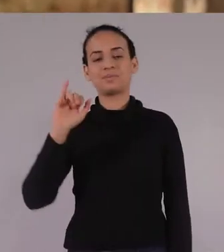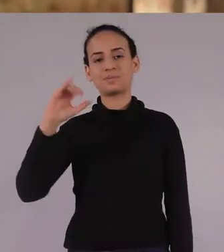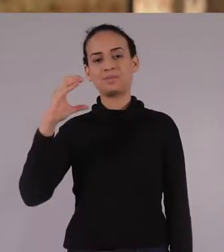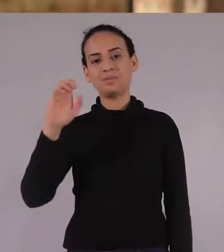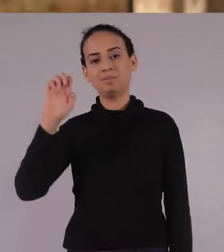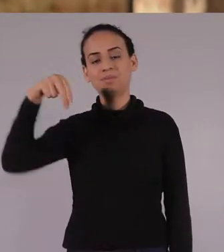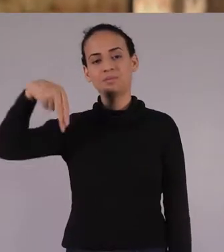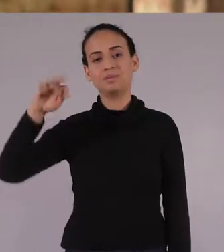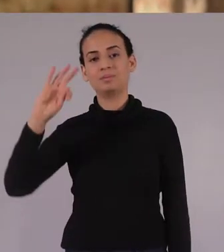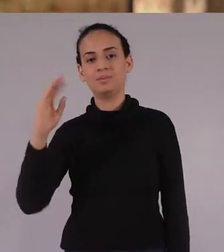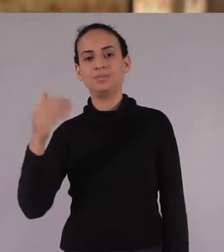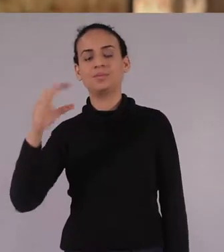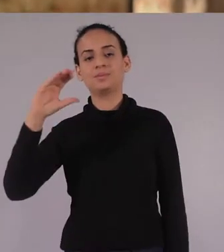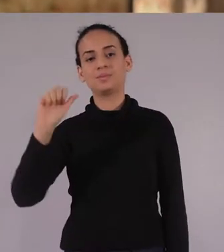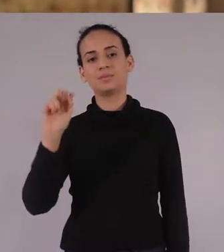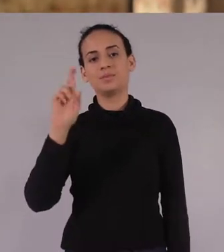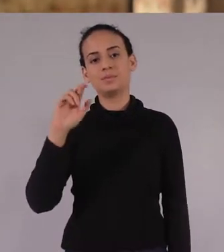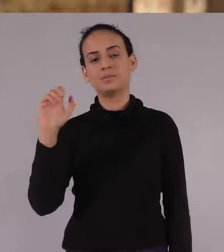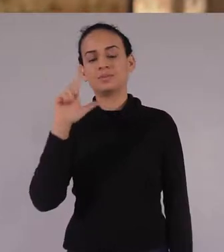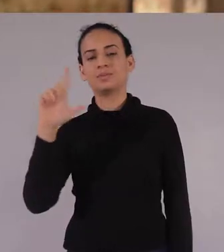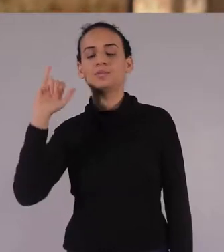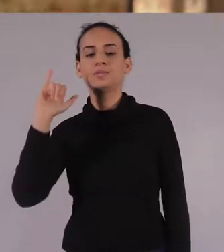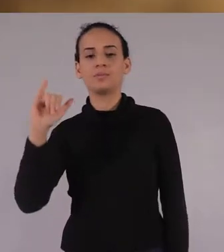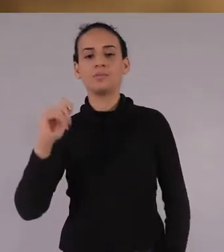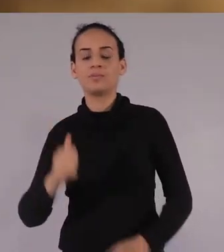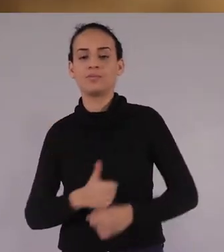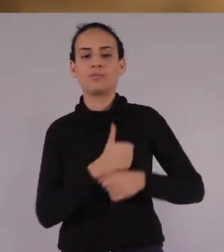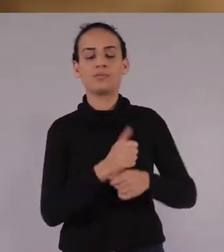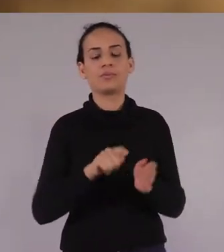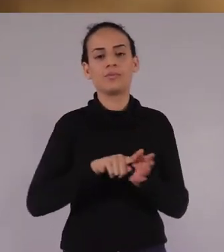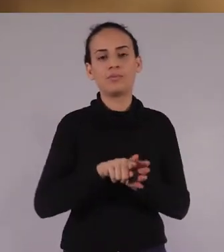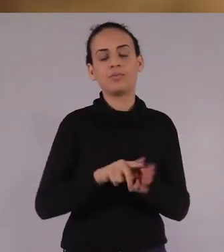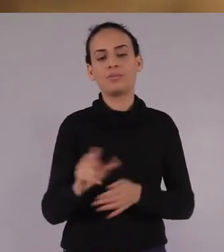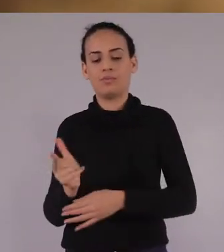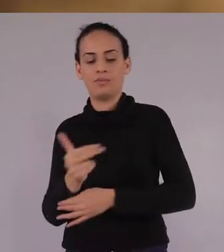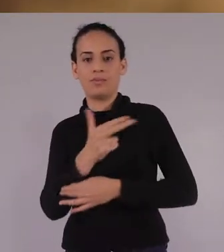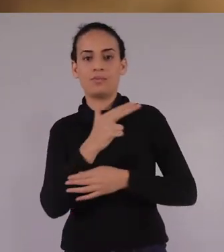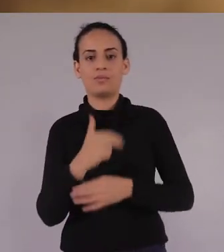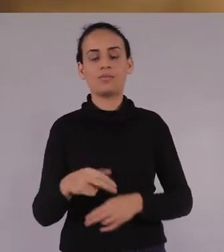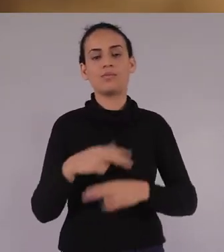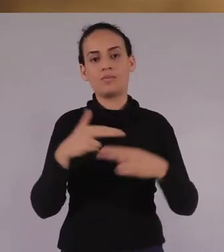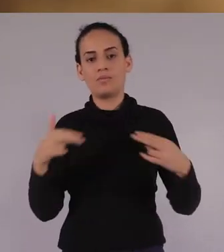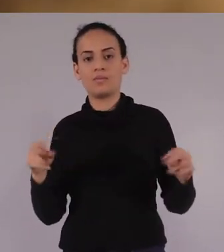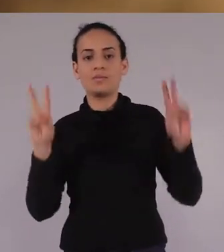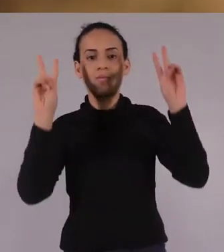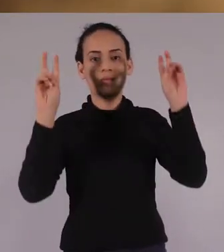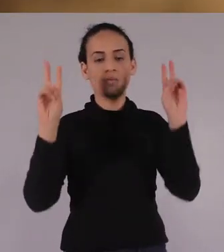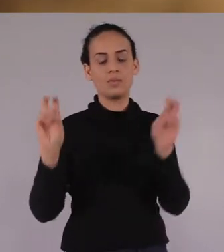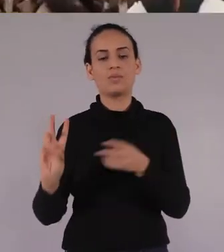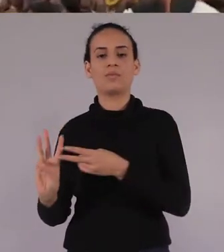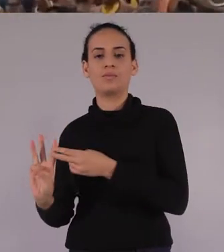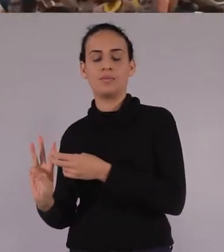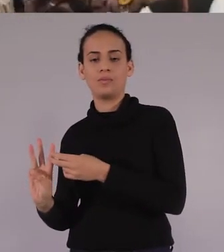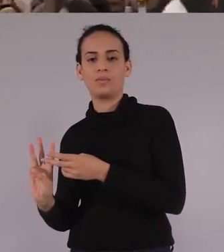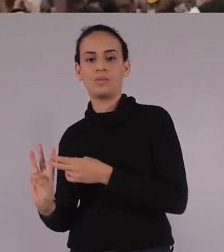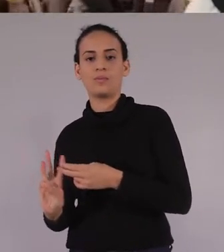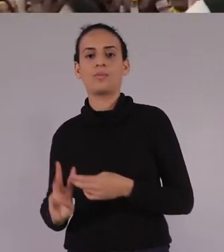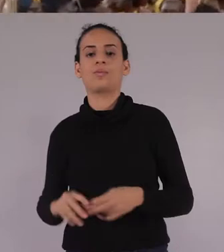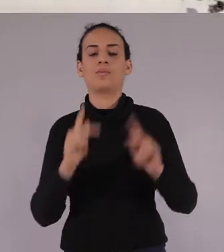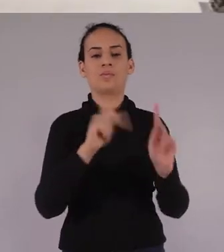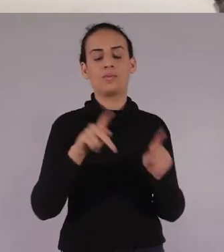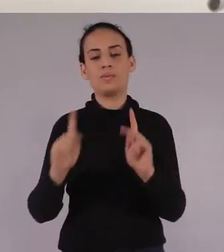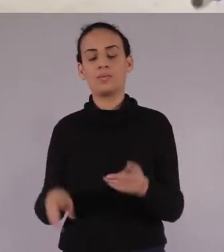carelli é documentarista antropólogos indigenista idealizador do vídeo nas aldeias